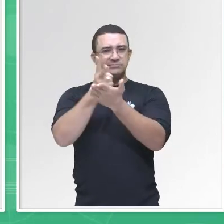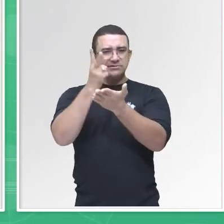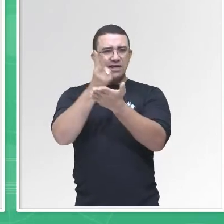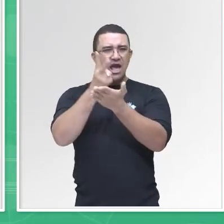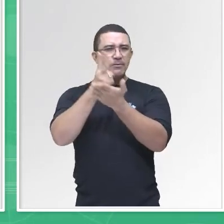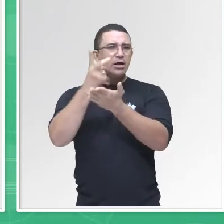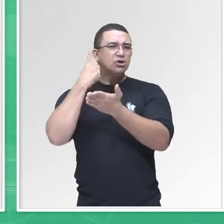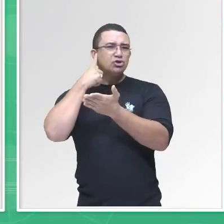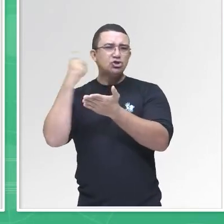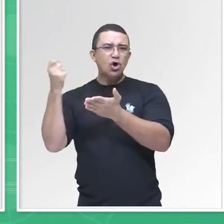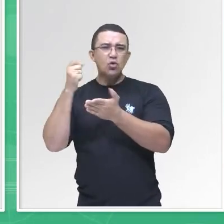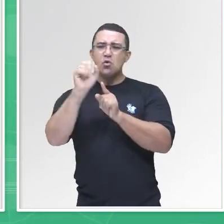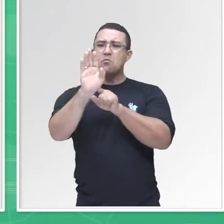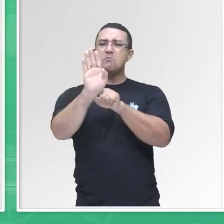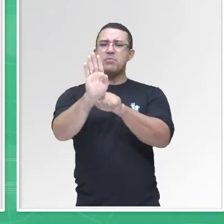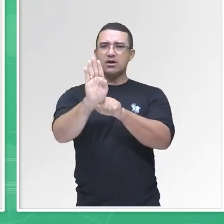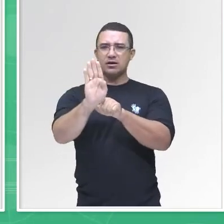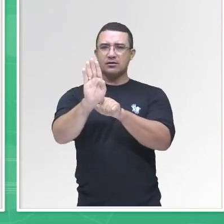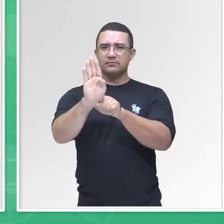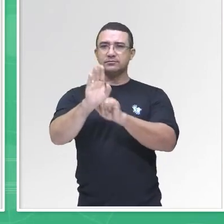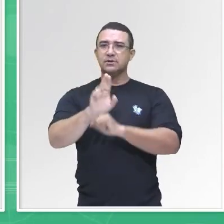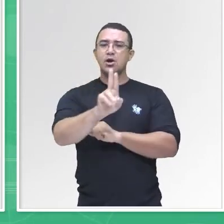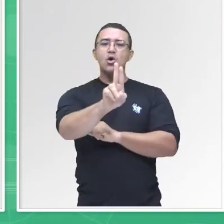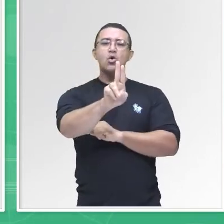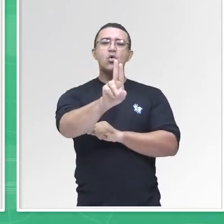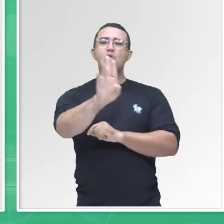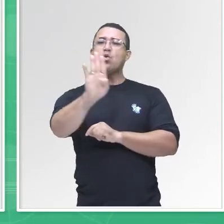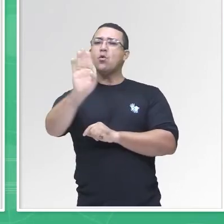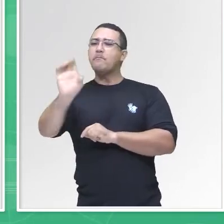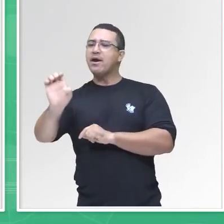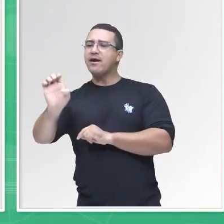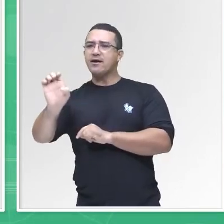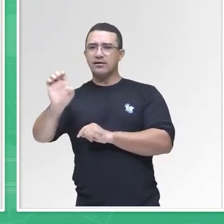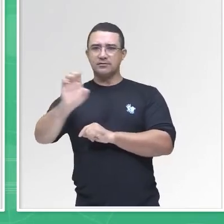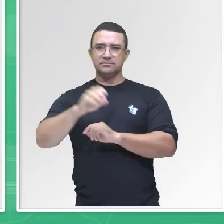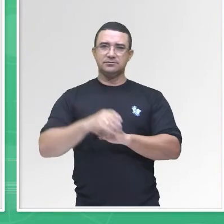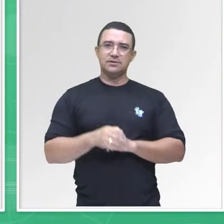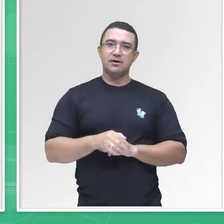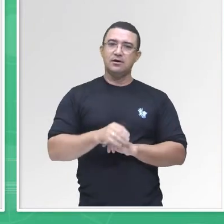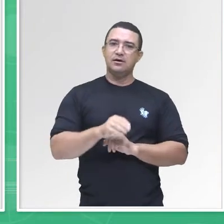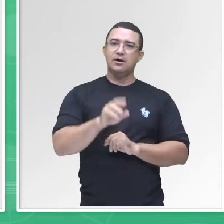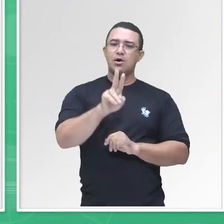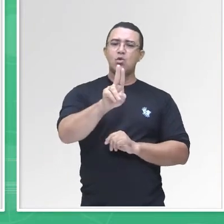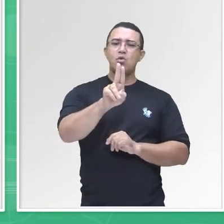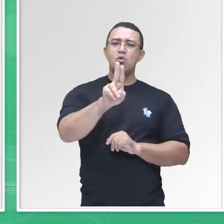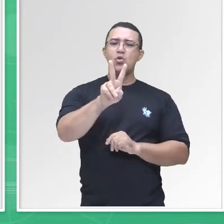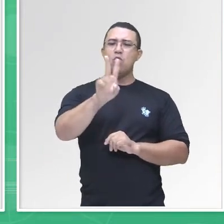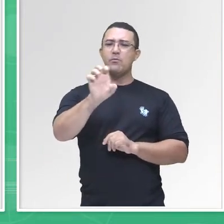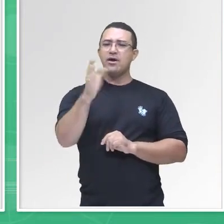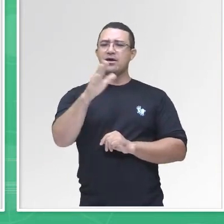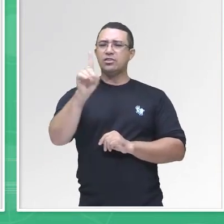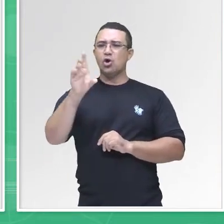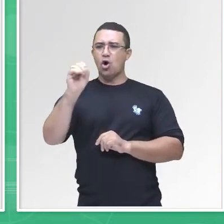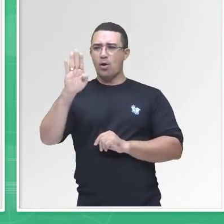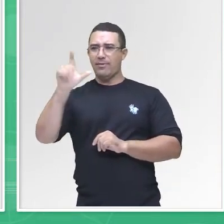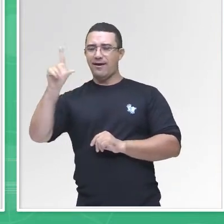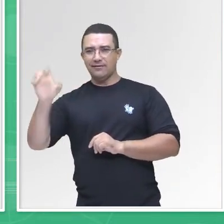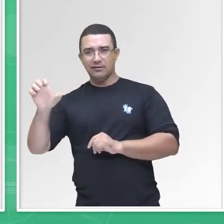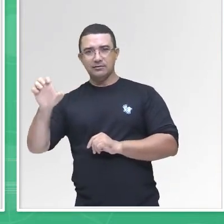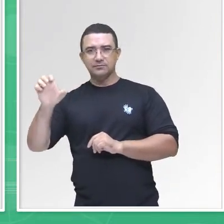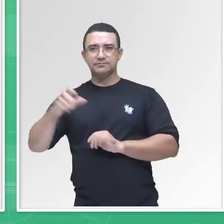do B de bola, sempre, la UB. La UB doble, pode ter o som de U ou de B. La